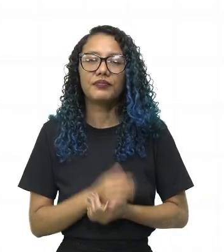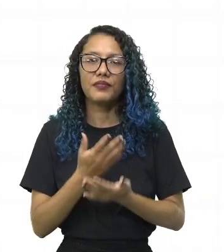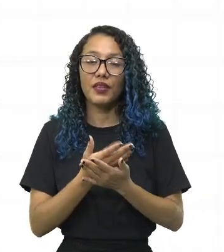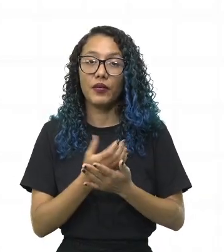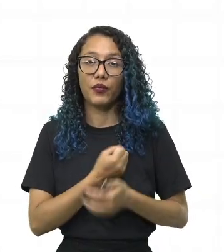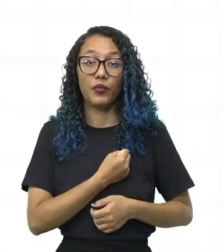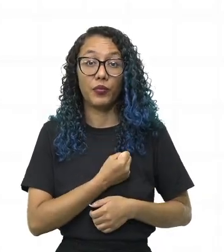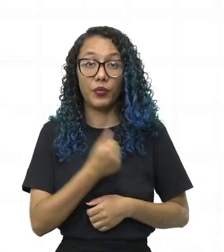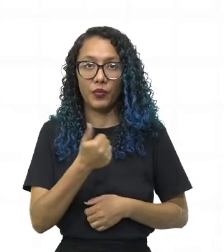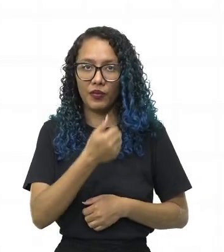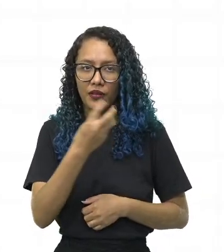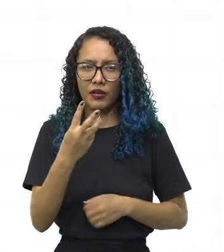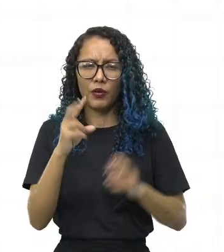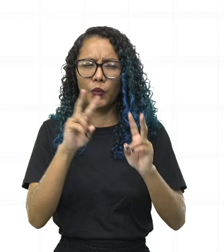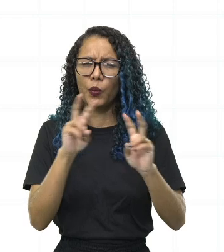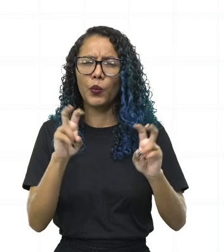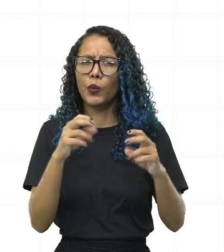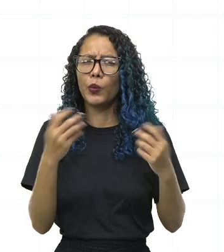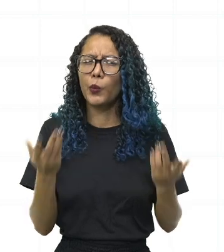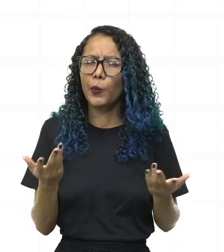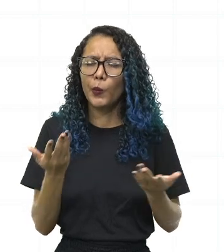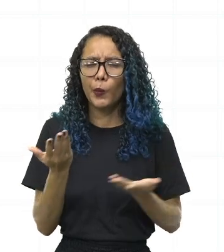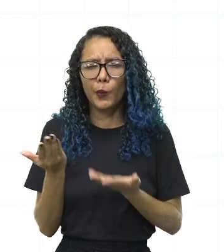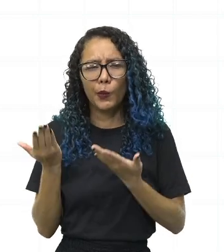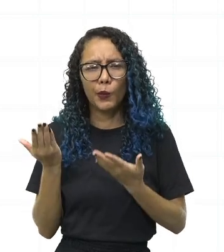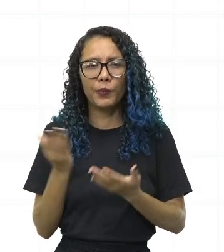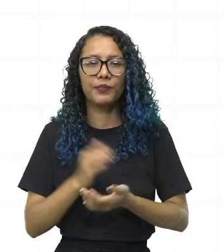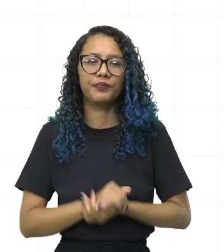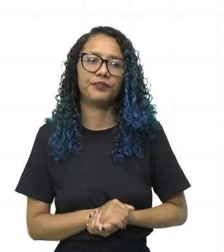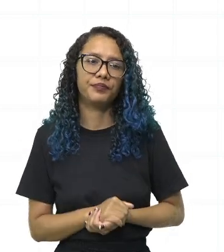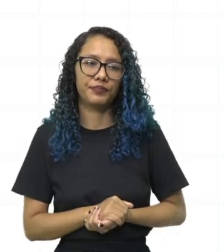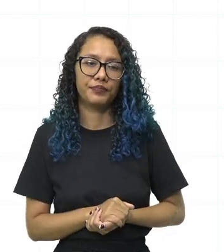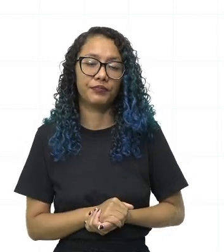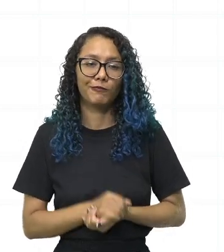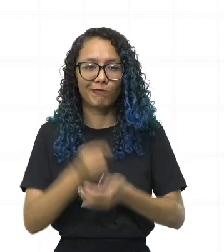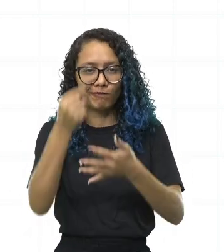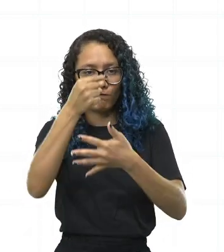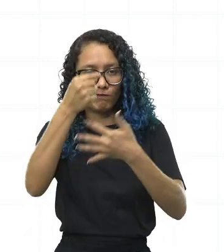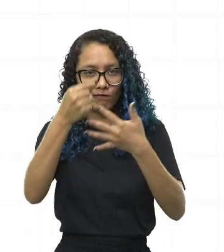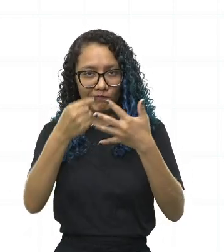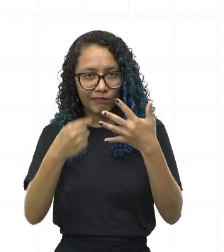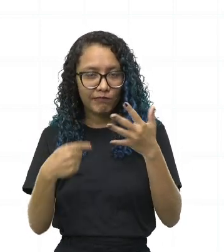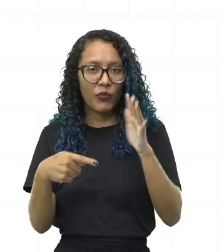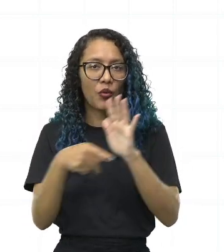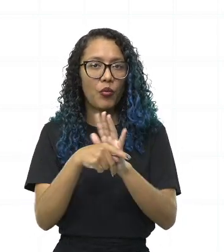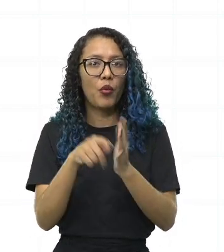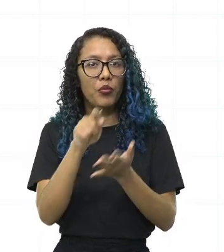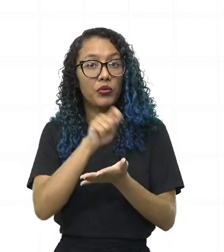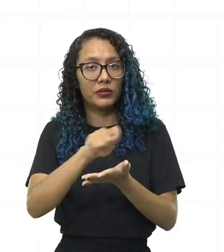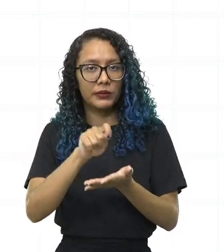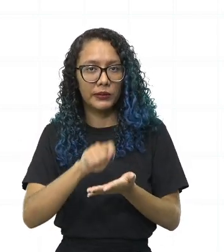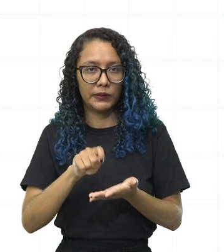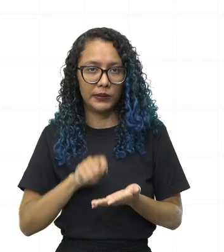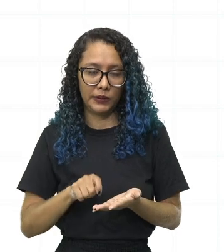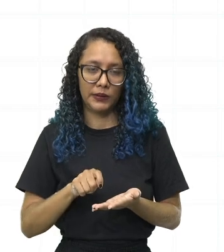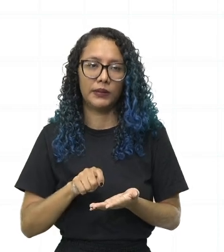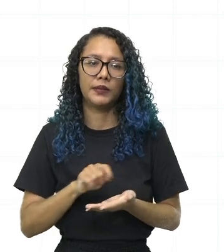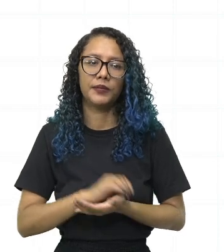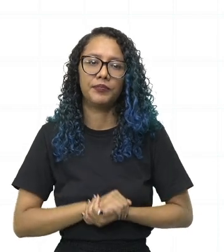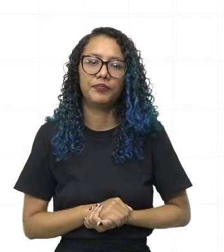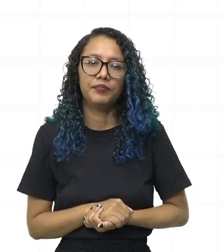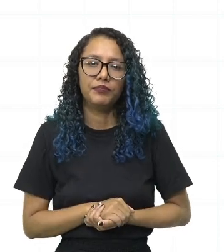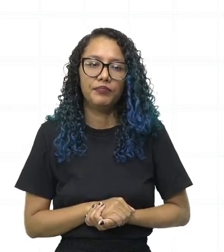Aula de número 13 traz como objeto de conhecimento elementos notacionais